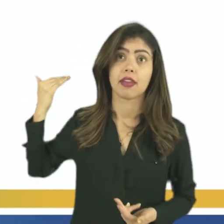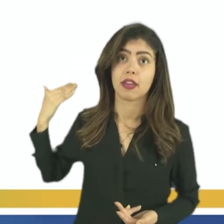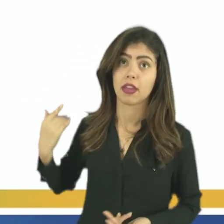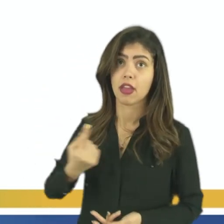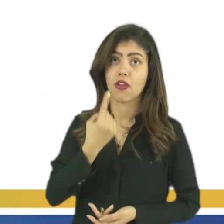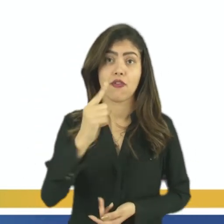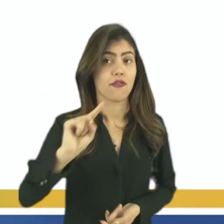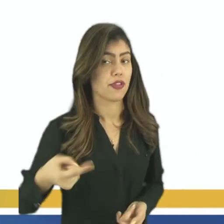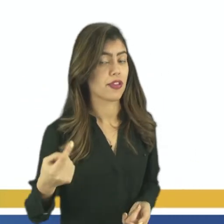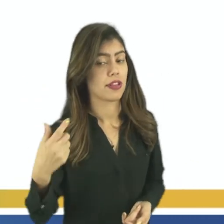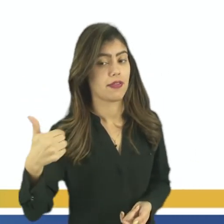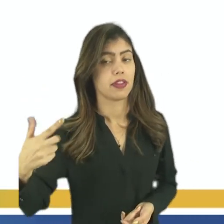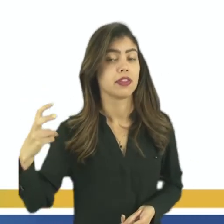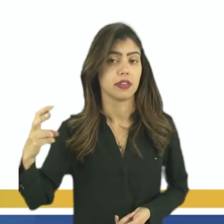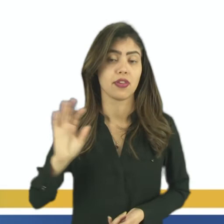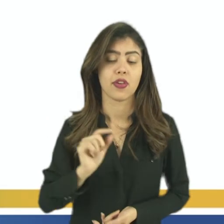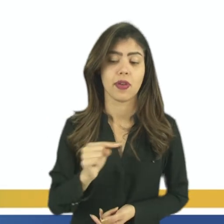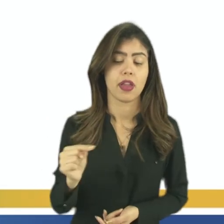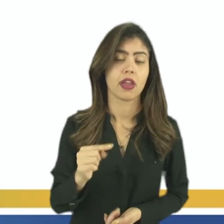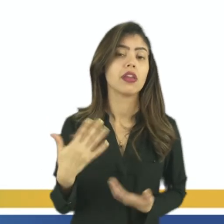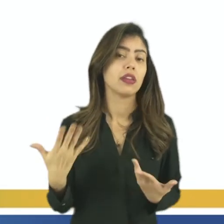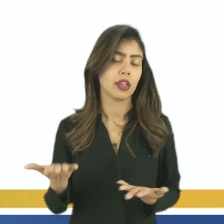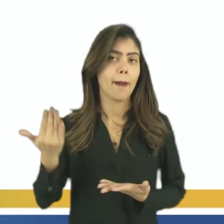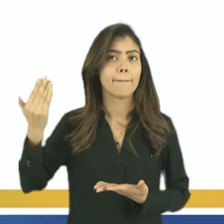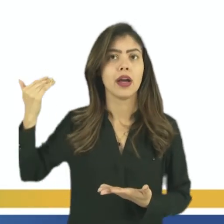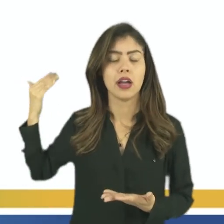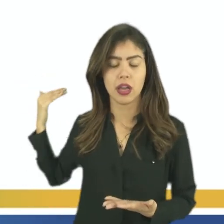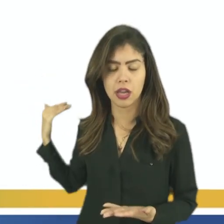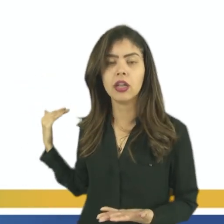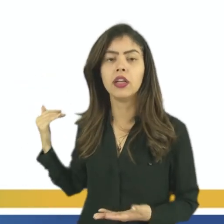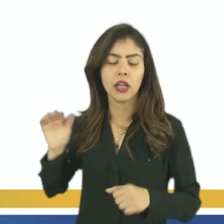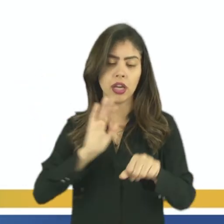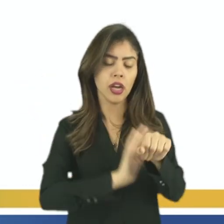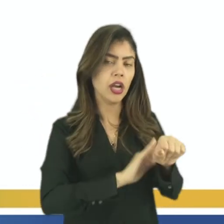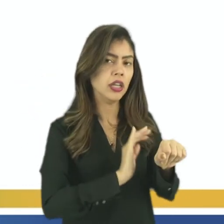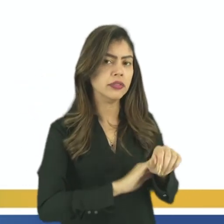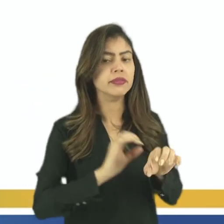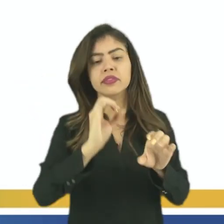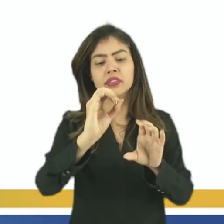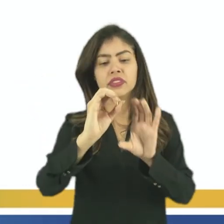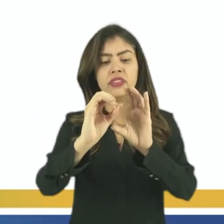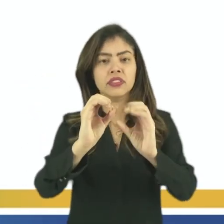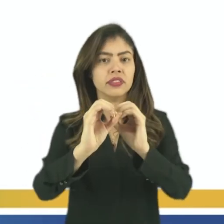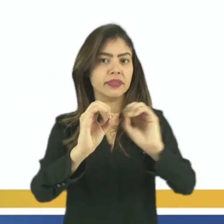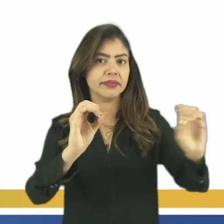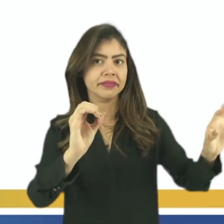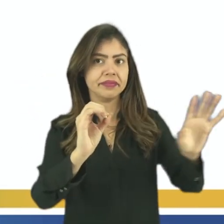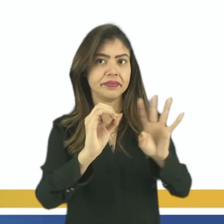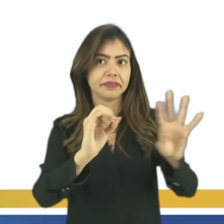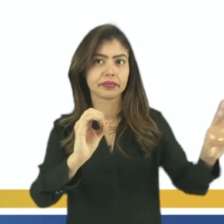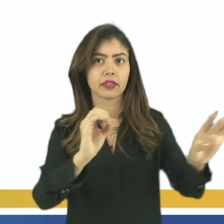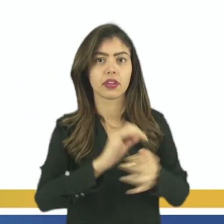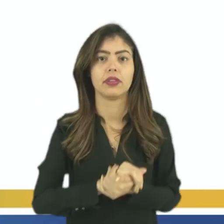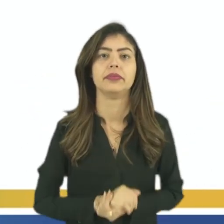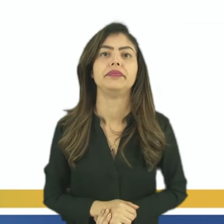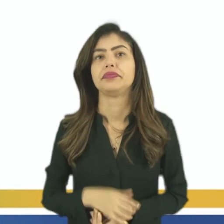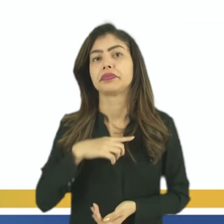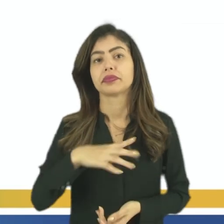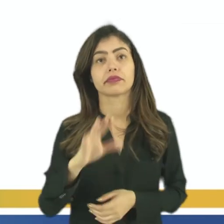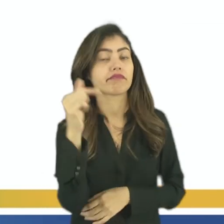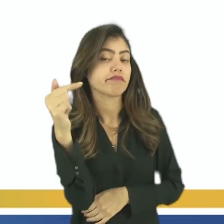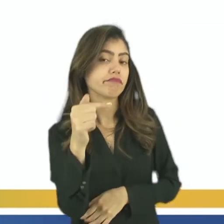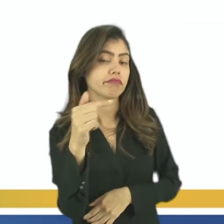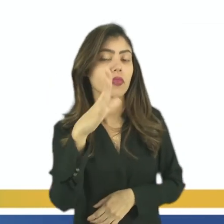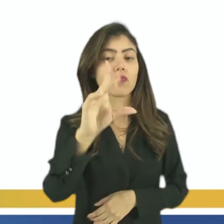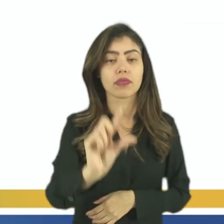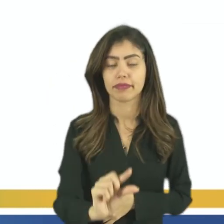antes de -1,25 tá mais afastado do zero em relação à esquerda se você pensar na reta numérica então ao menos 1,4